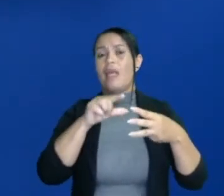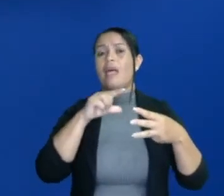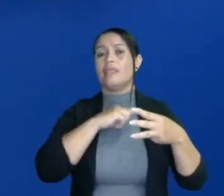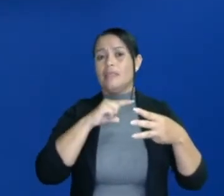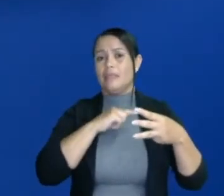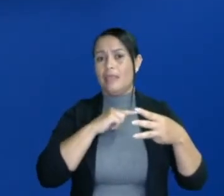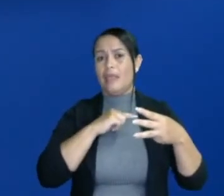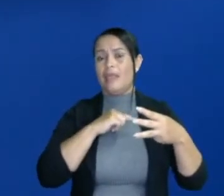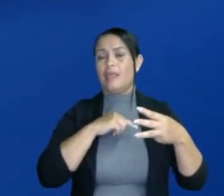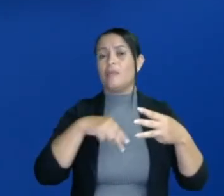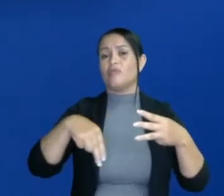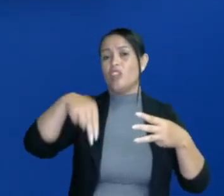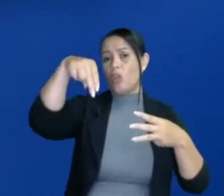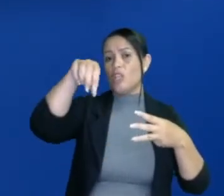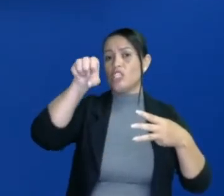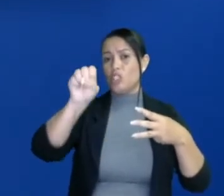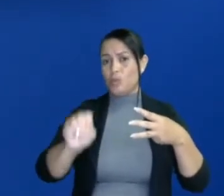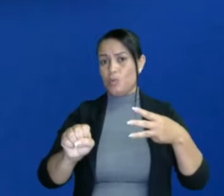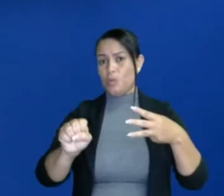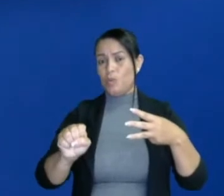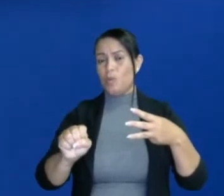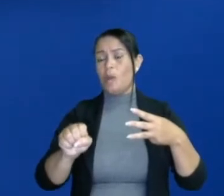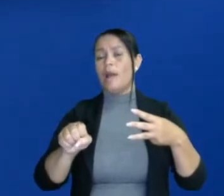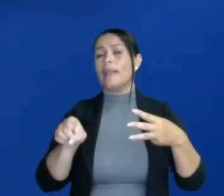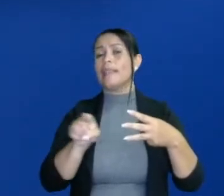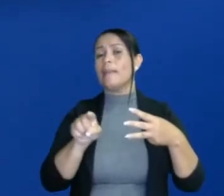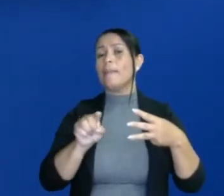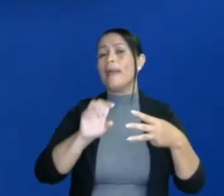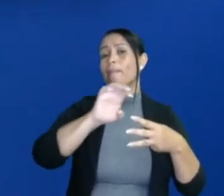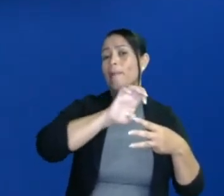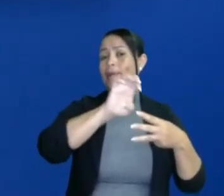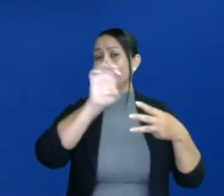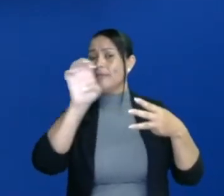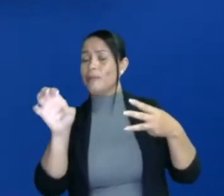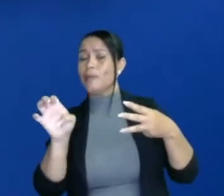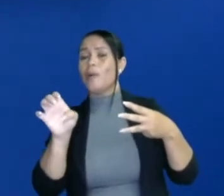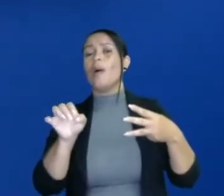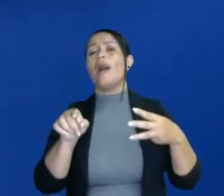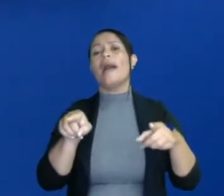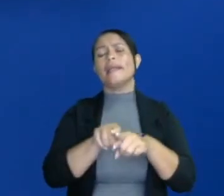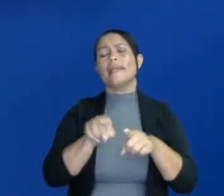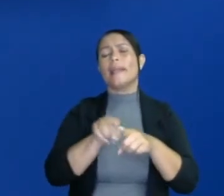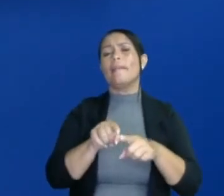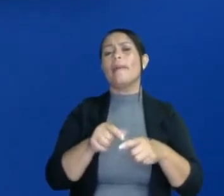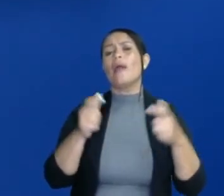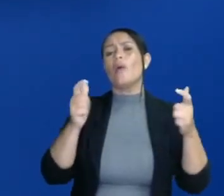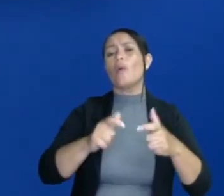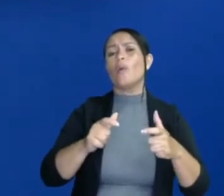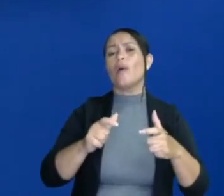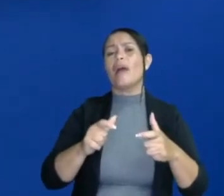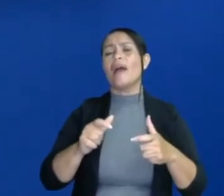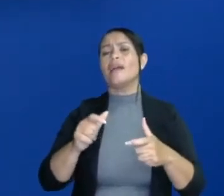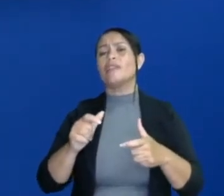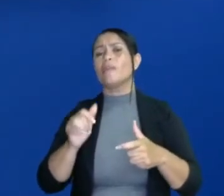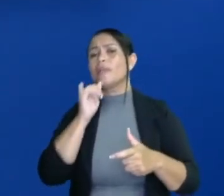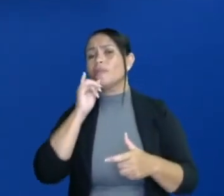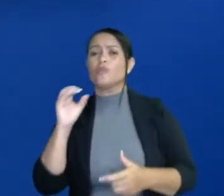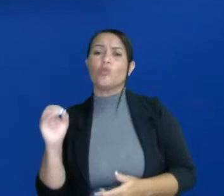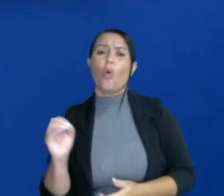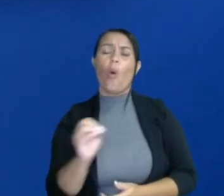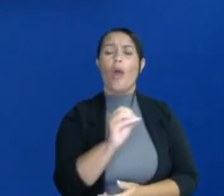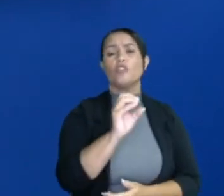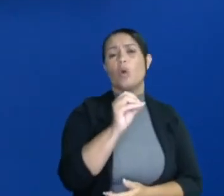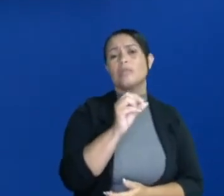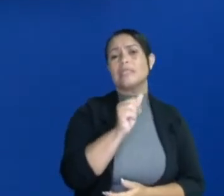no hemisfério norte e sul, com base na linha do Equador, e também terras no hemisfério oeste ou